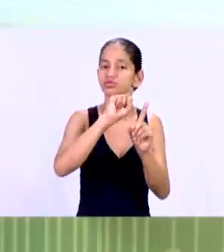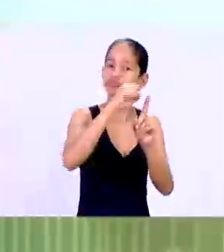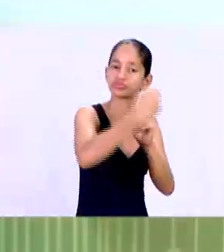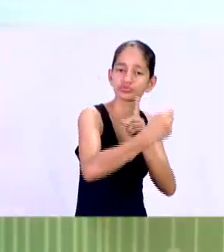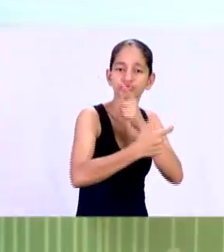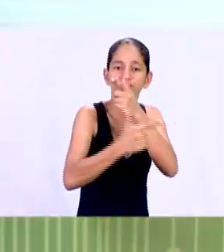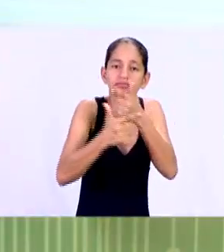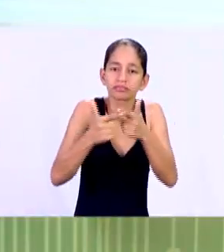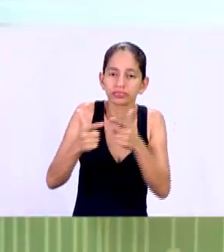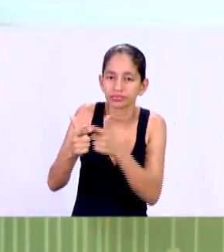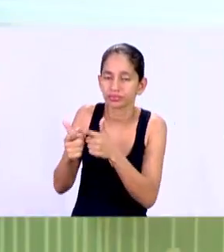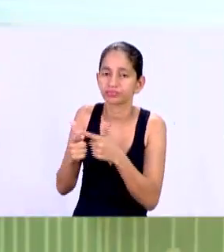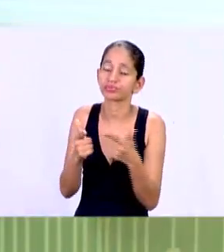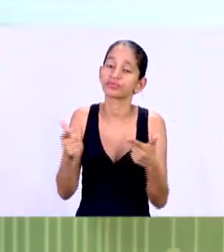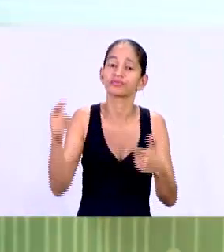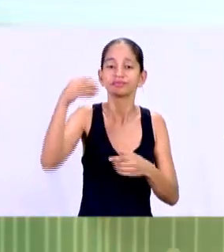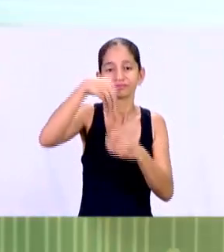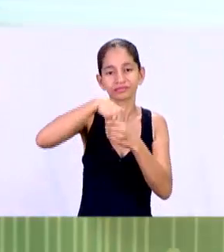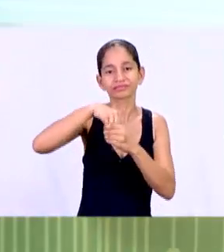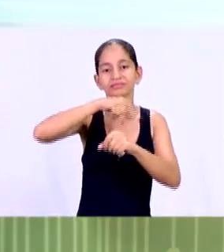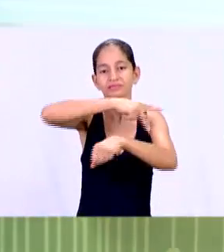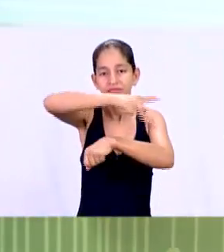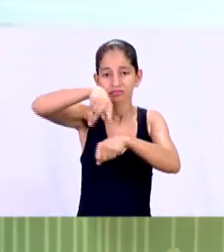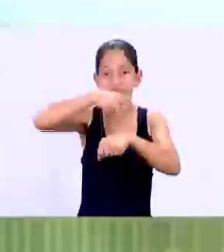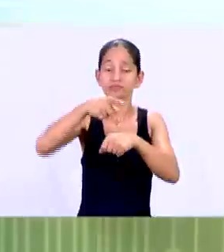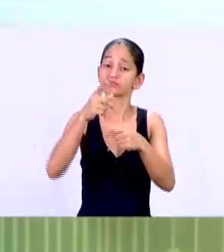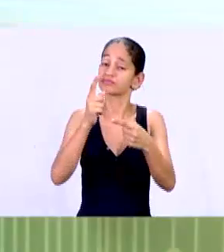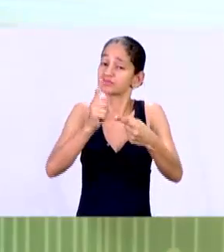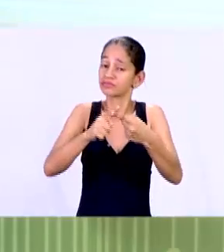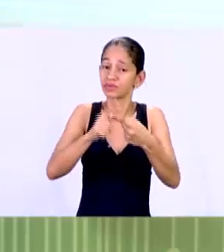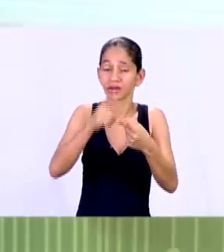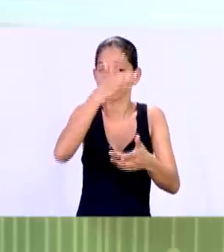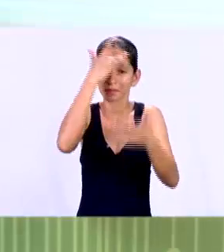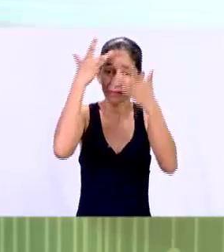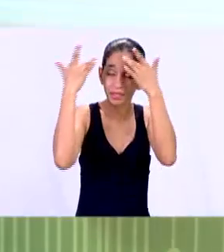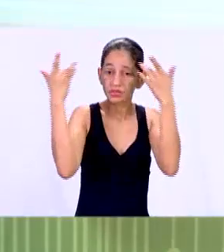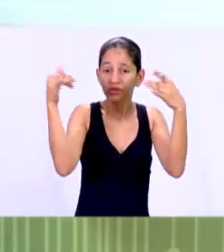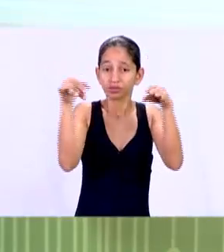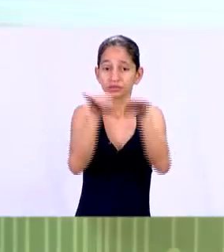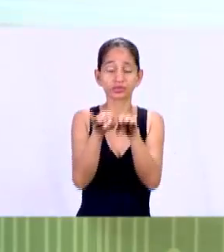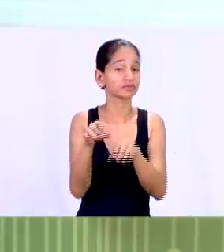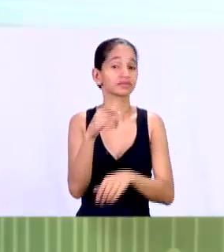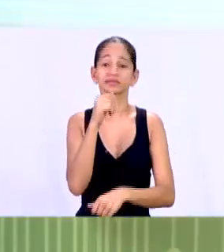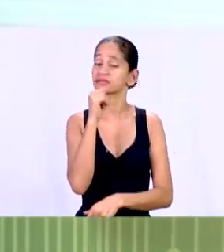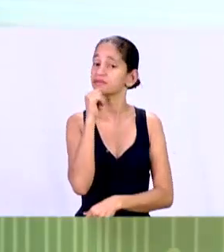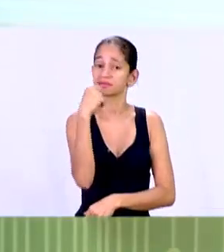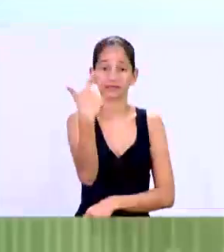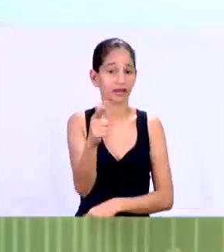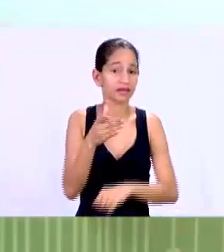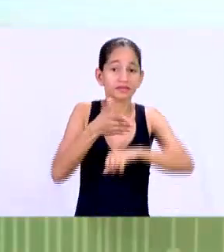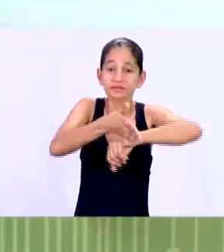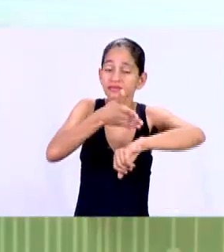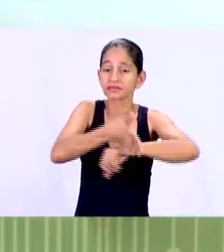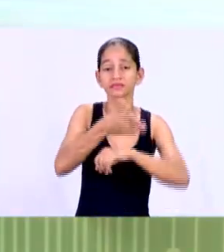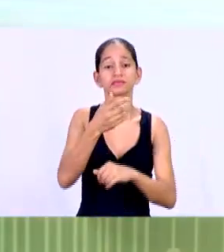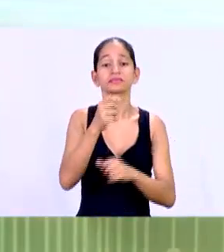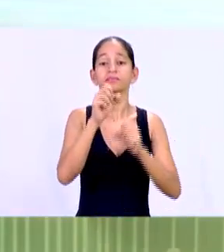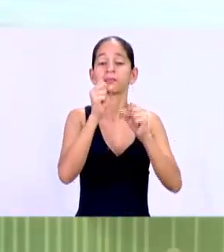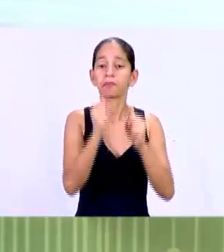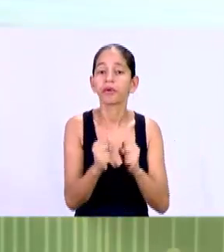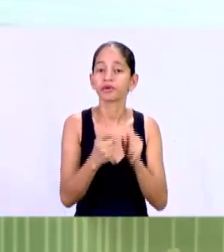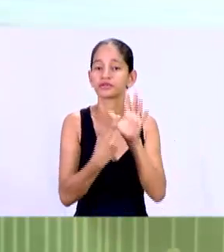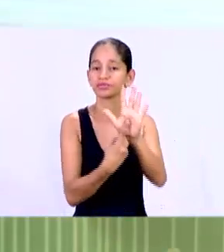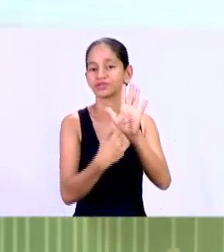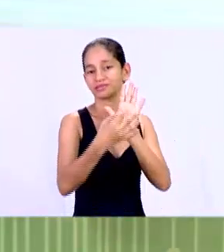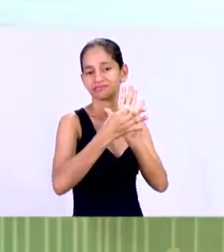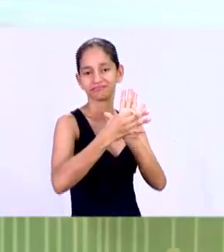e políticas, porque as pessoas, os cidadãos, elas não estão tendo acesso ao discurso. Né? Que discurso é